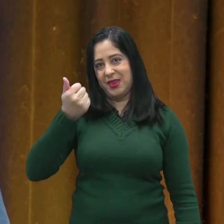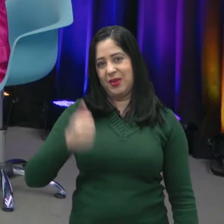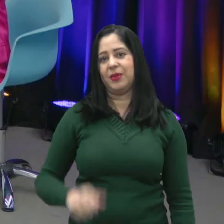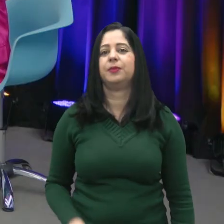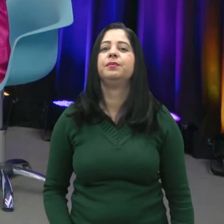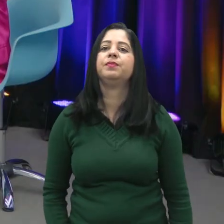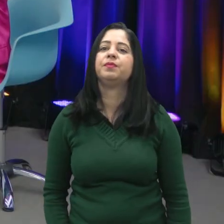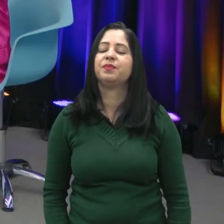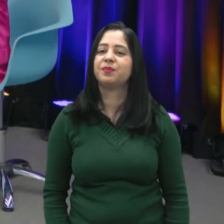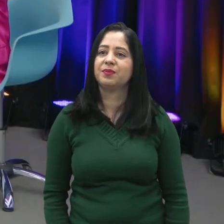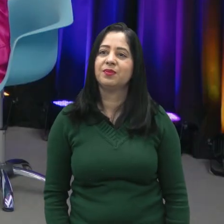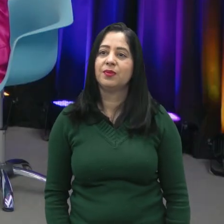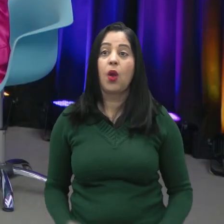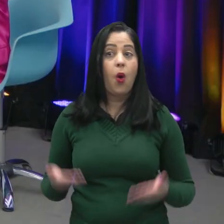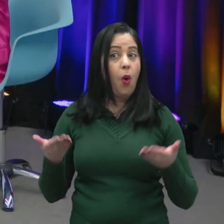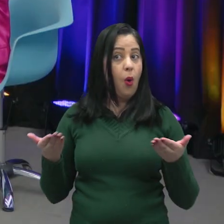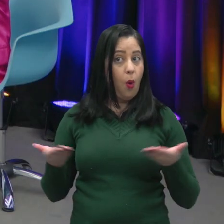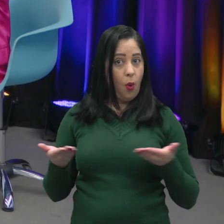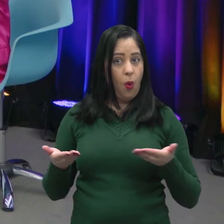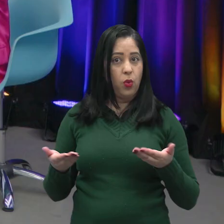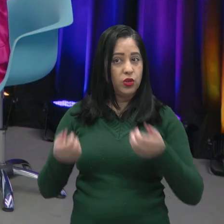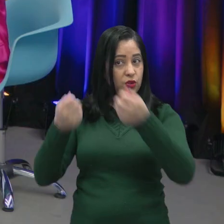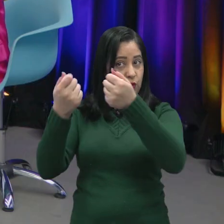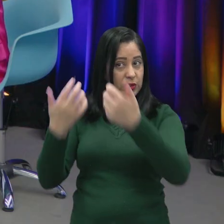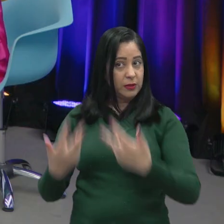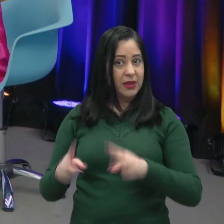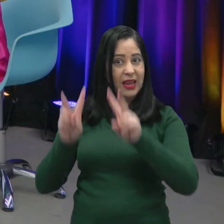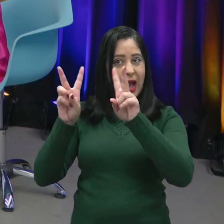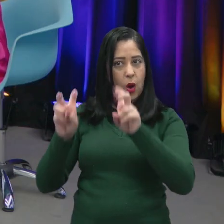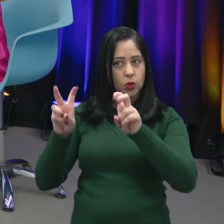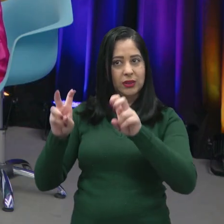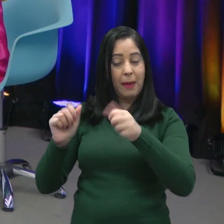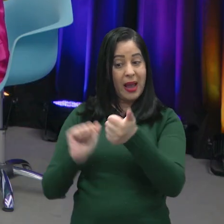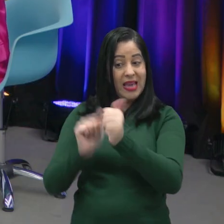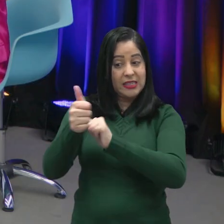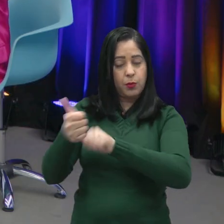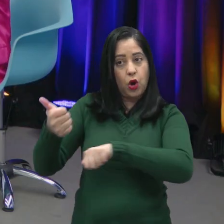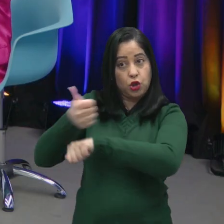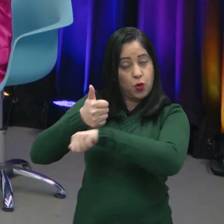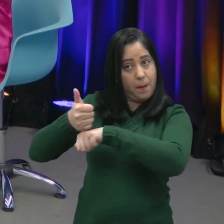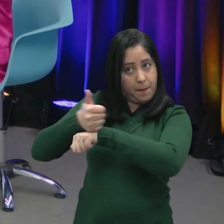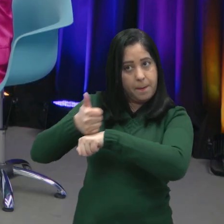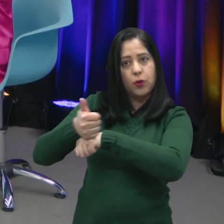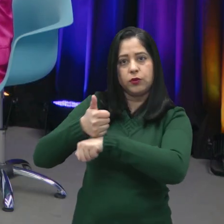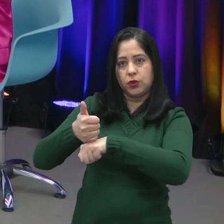e hoje a gente vai falar sobre o esporte de alto rendimento, né?